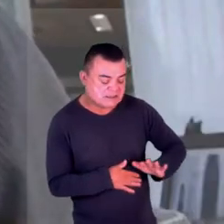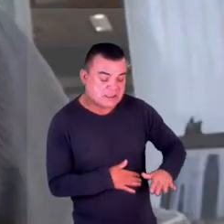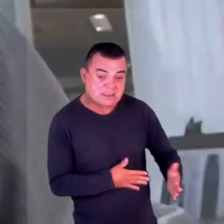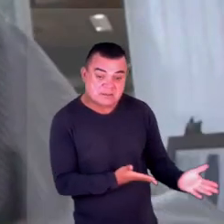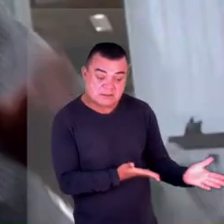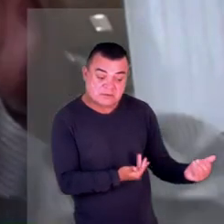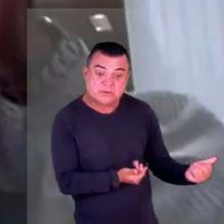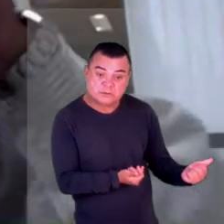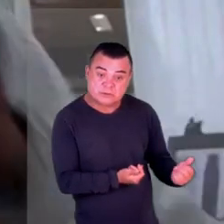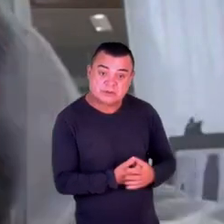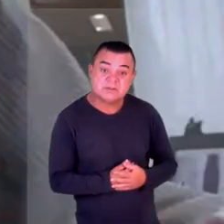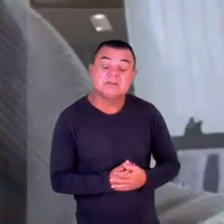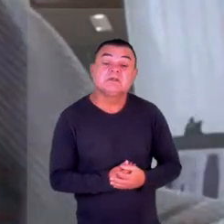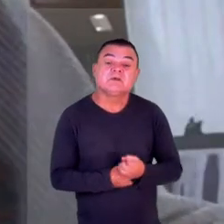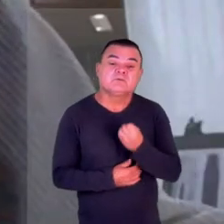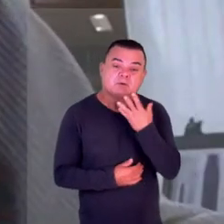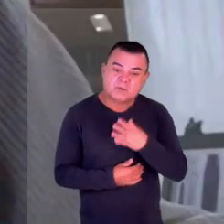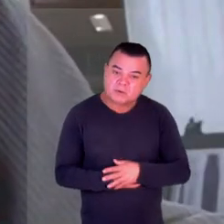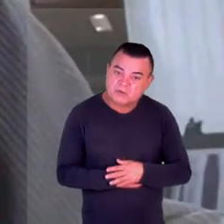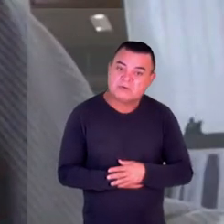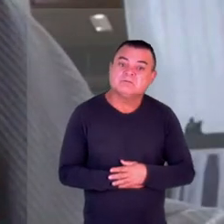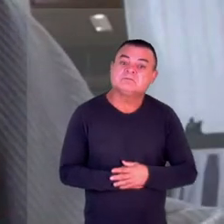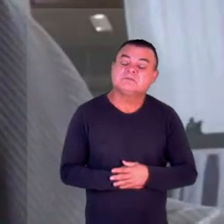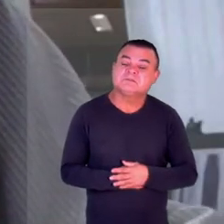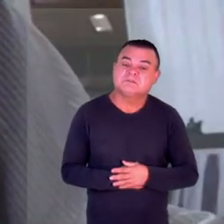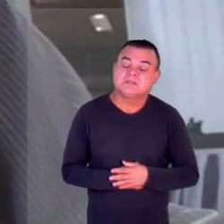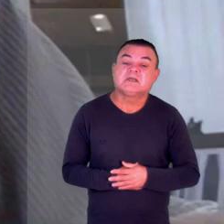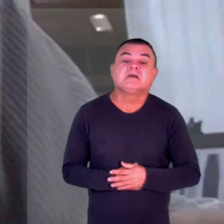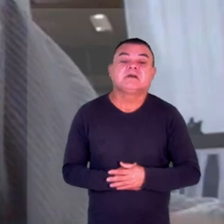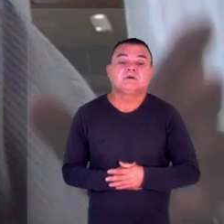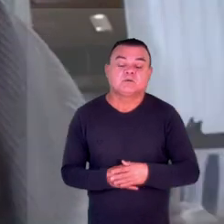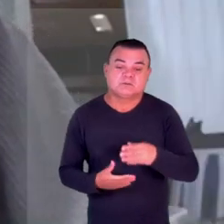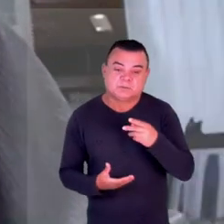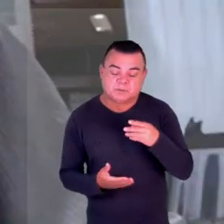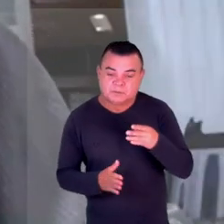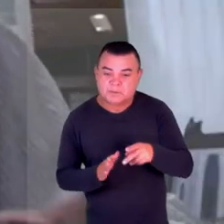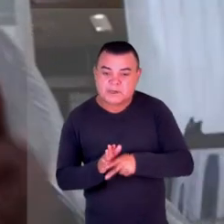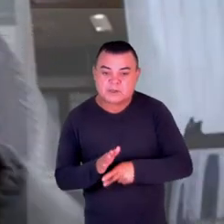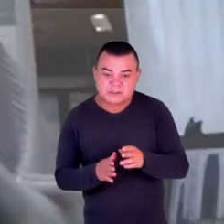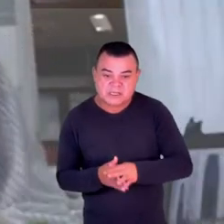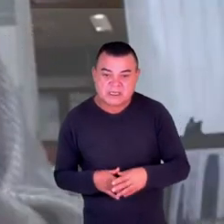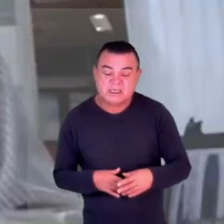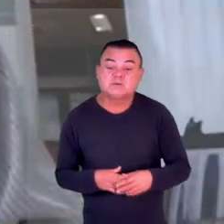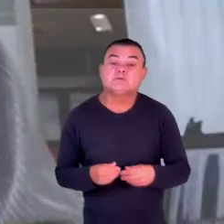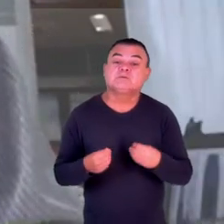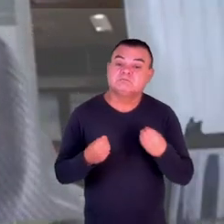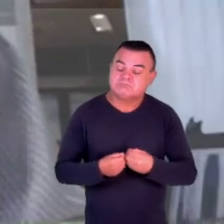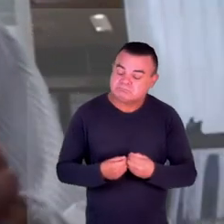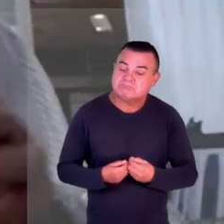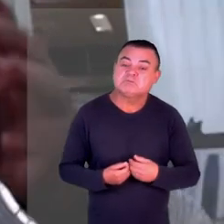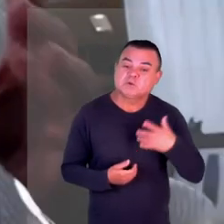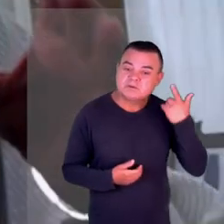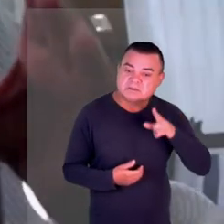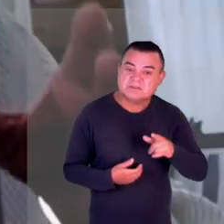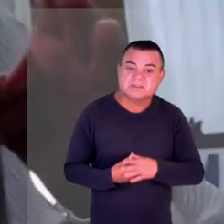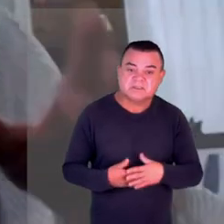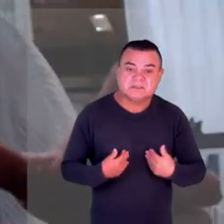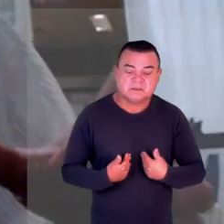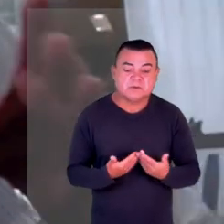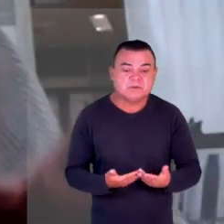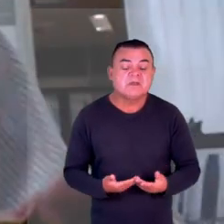certo né as ações civis públicas que nós propusemos deram certo sempre nessa perspectiva de